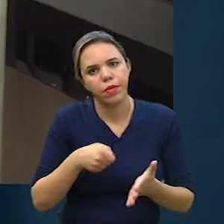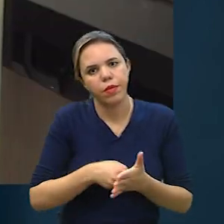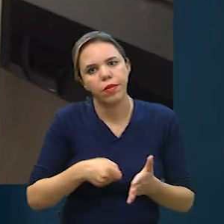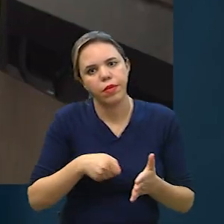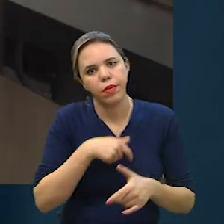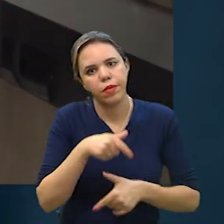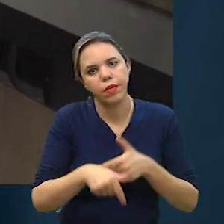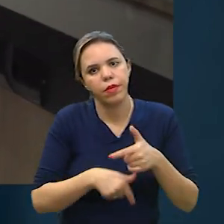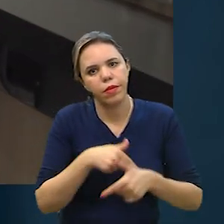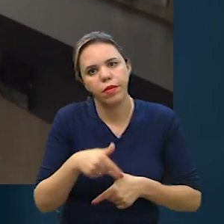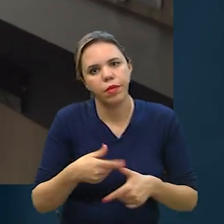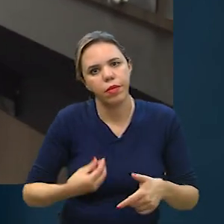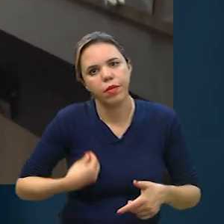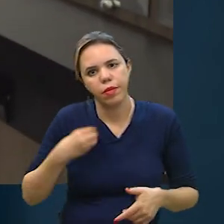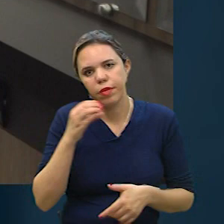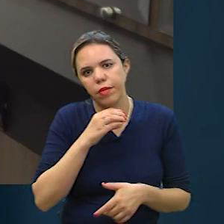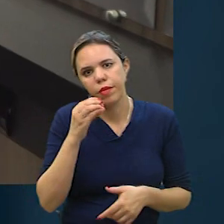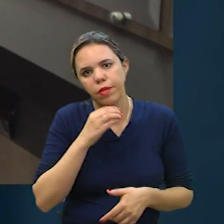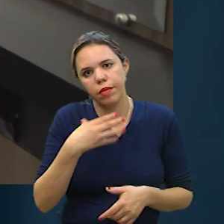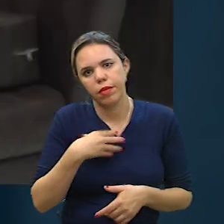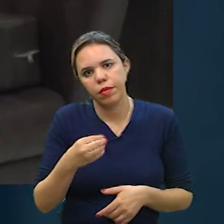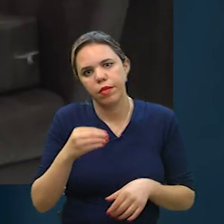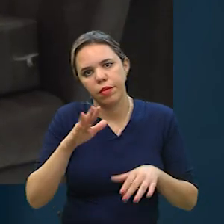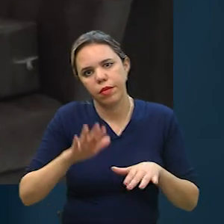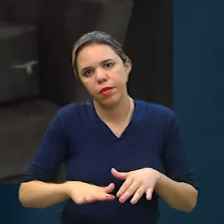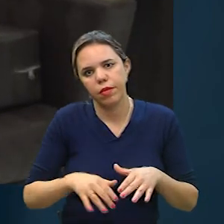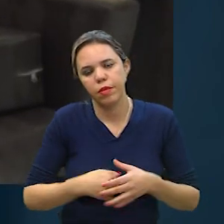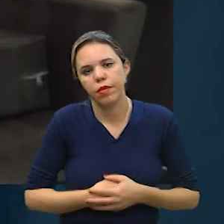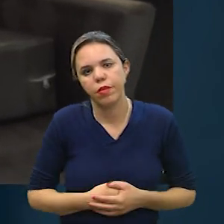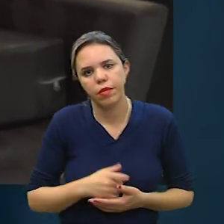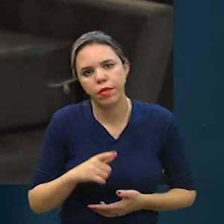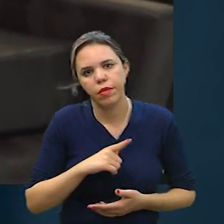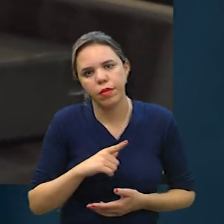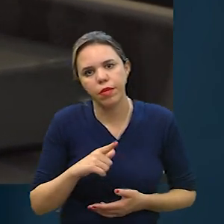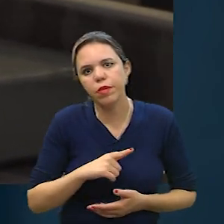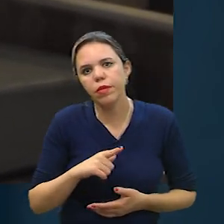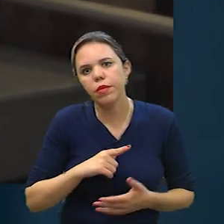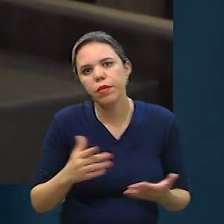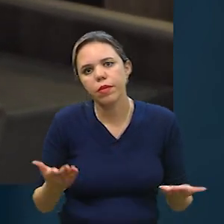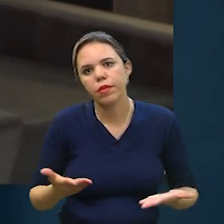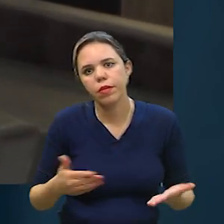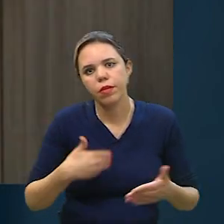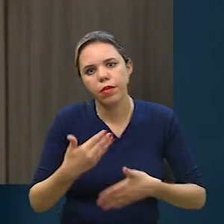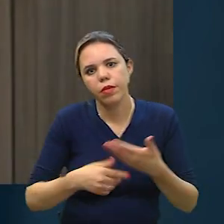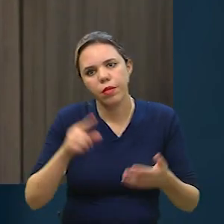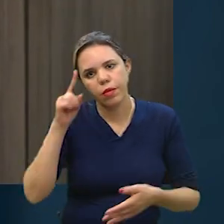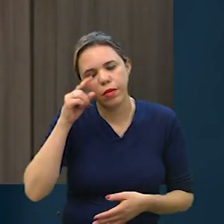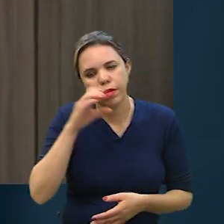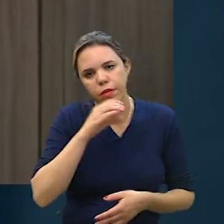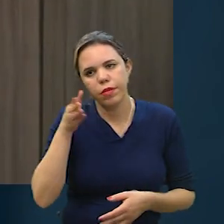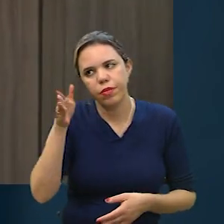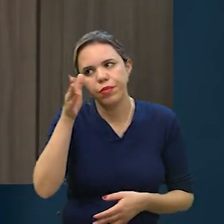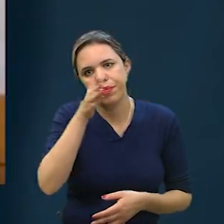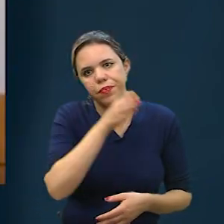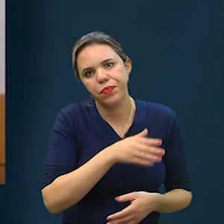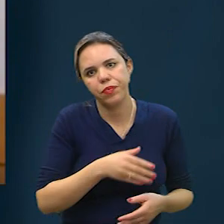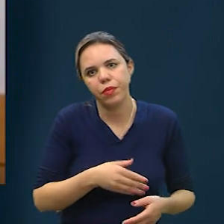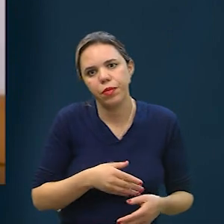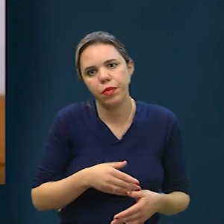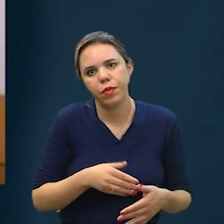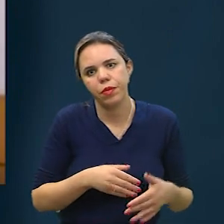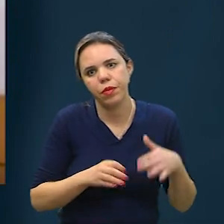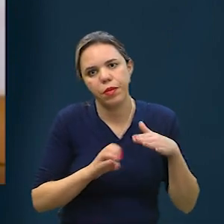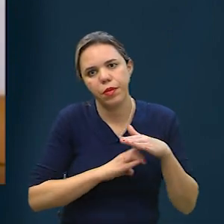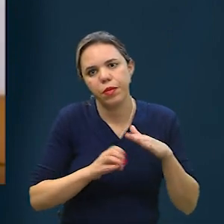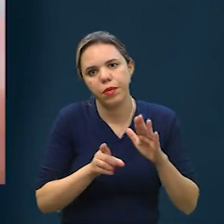luta, que trabalha, que tem uma vida corrida, que tem filhos pequenos, que tem, né, hoje o nosso dia a dia é muito corrido,